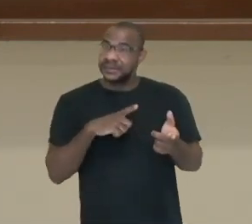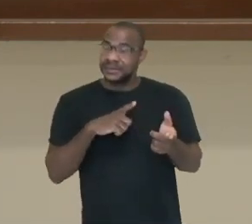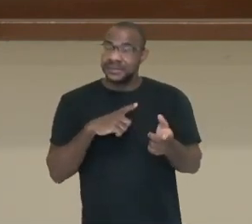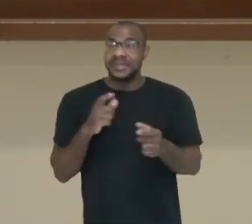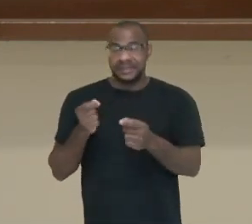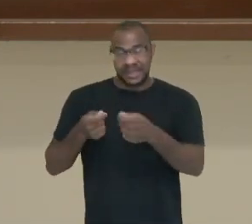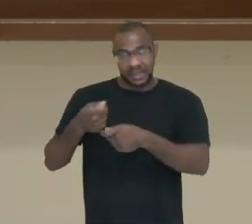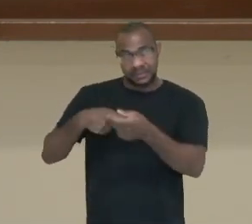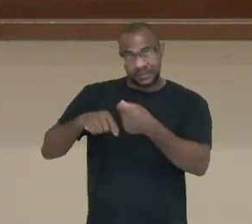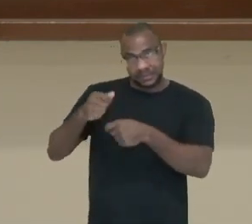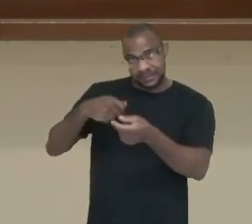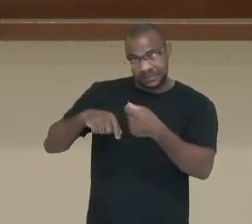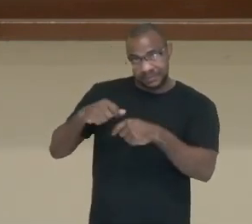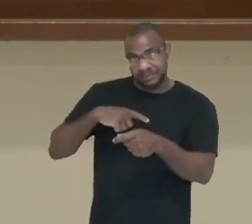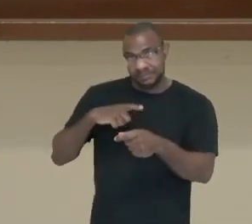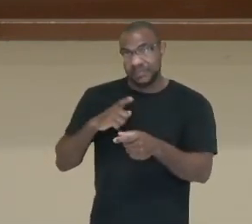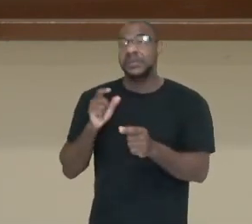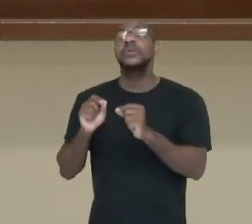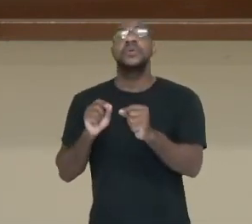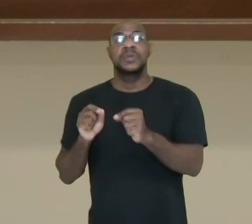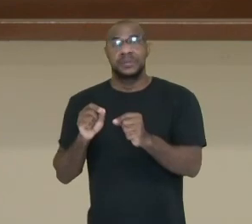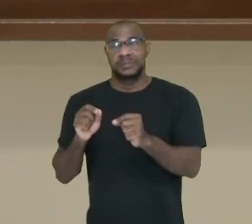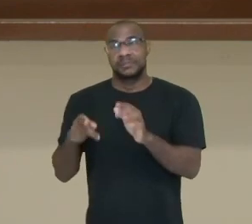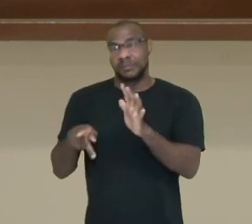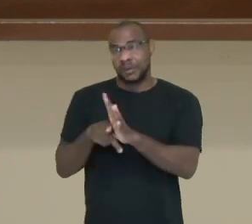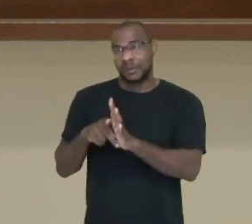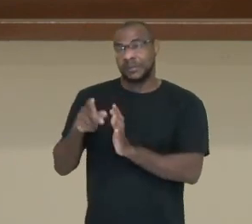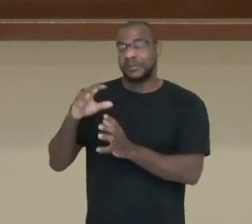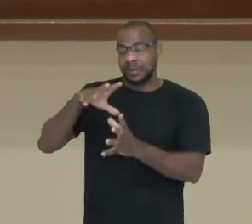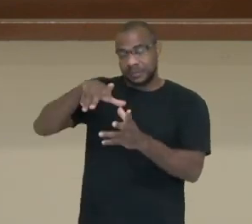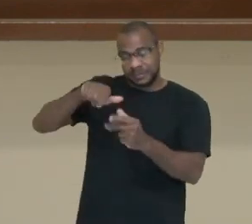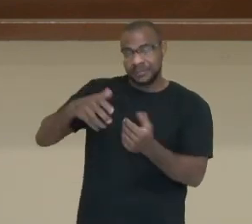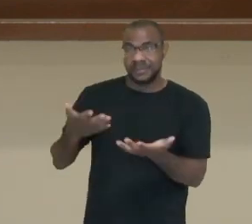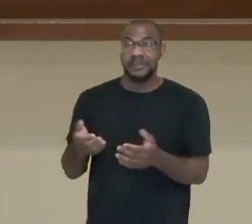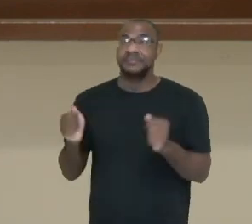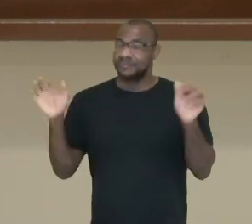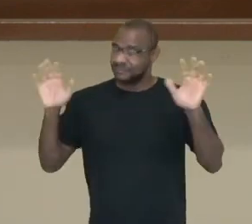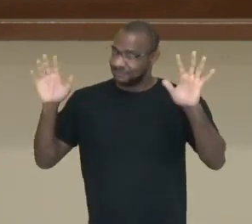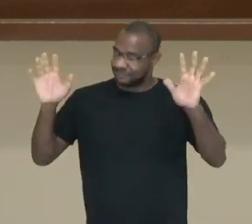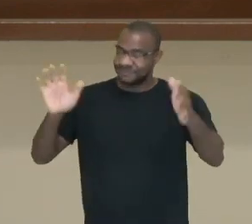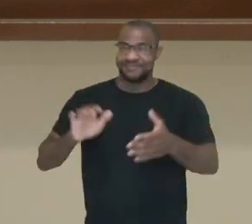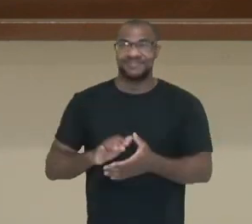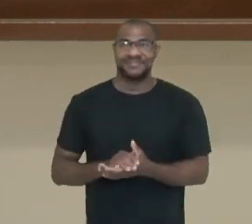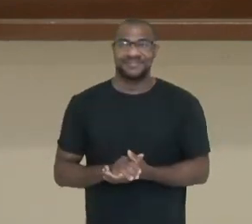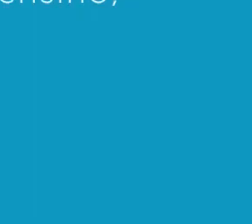na reentrada da economia capitalista mundial. Até um próximo encontro!